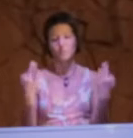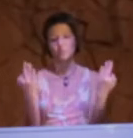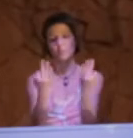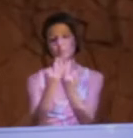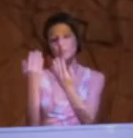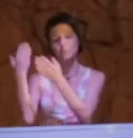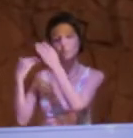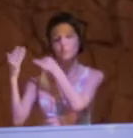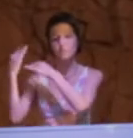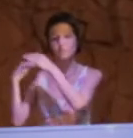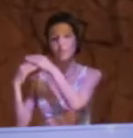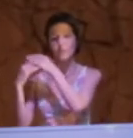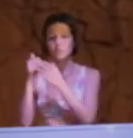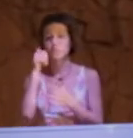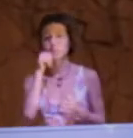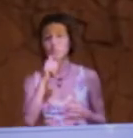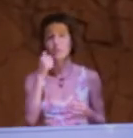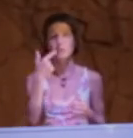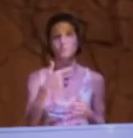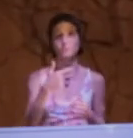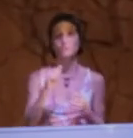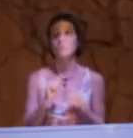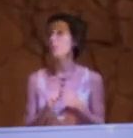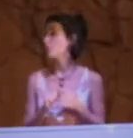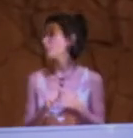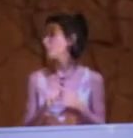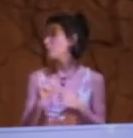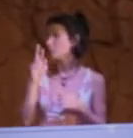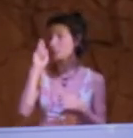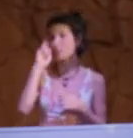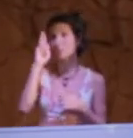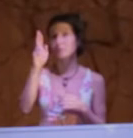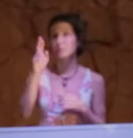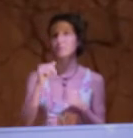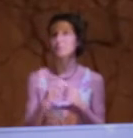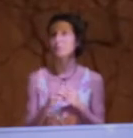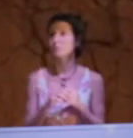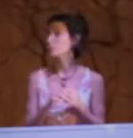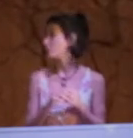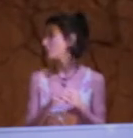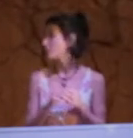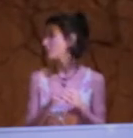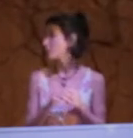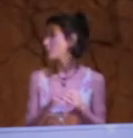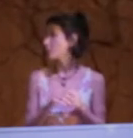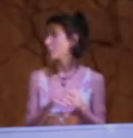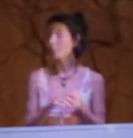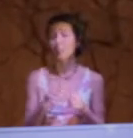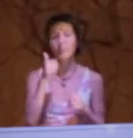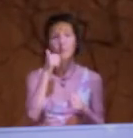duas grandes mulheres na minha vida, né? Vamos falar do pai, vou falar da mãe aqui. E que isso